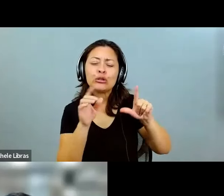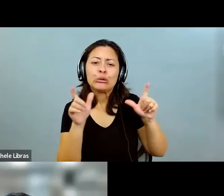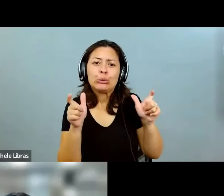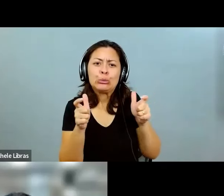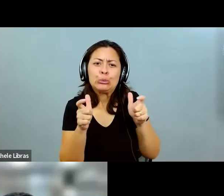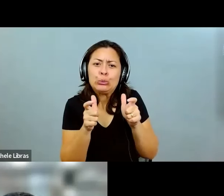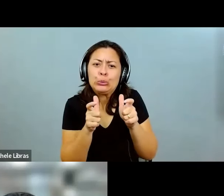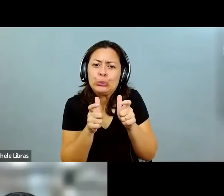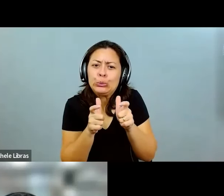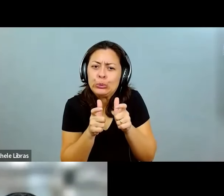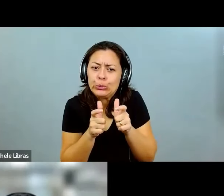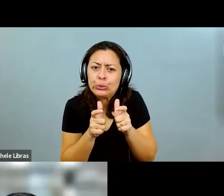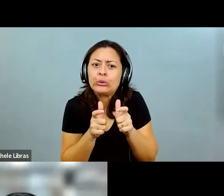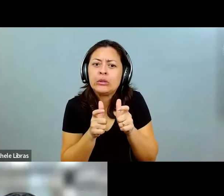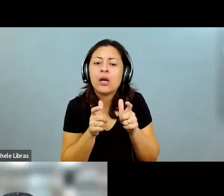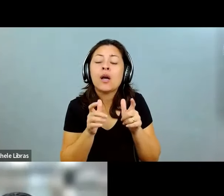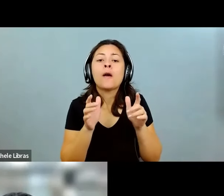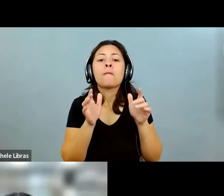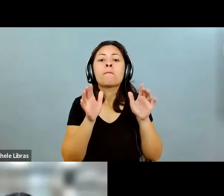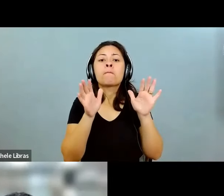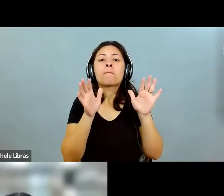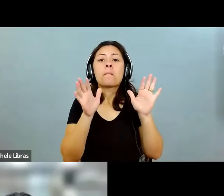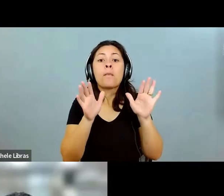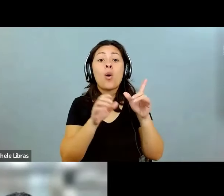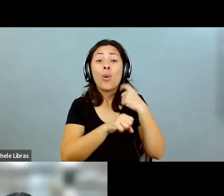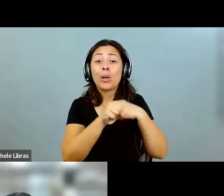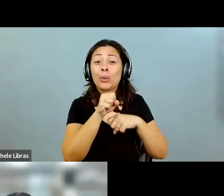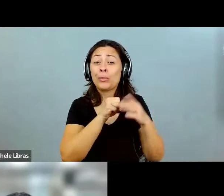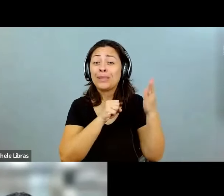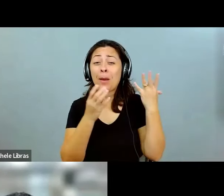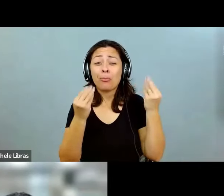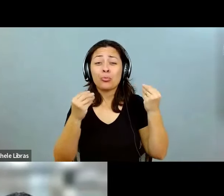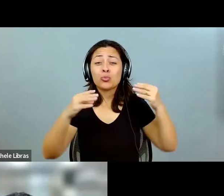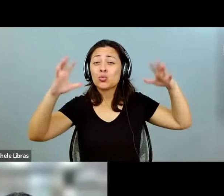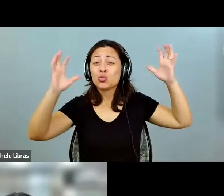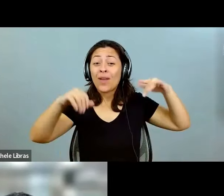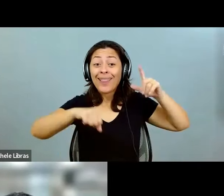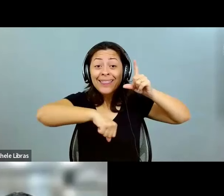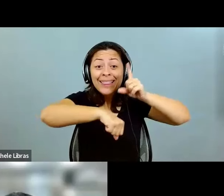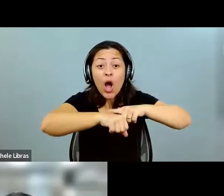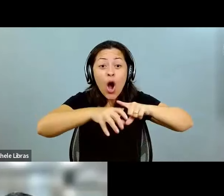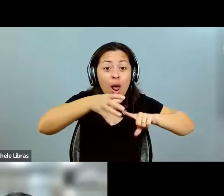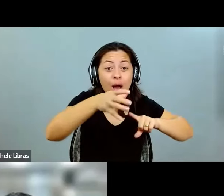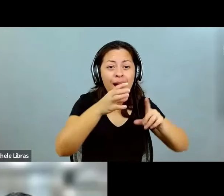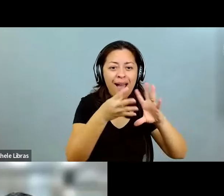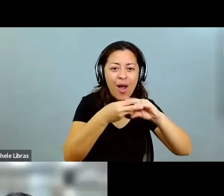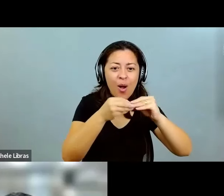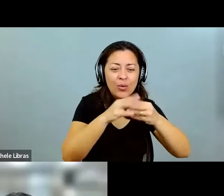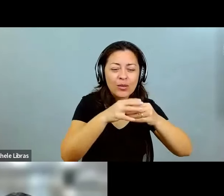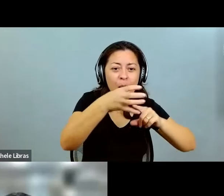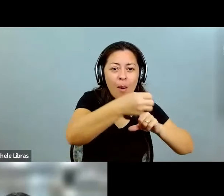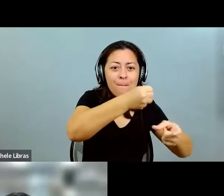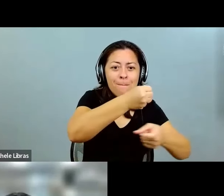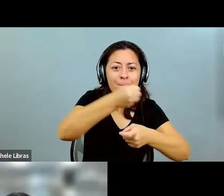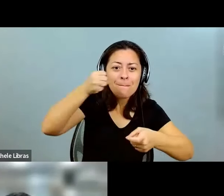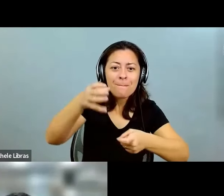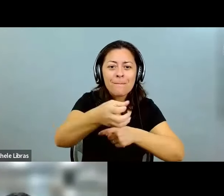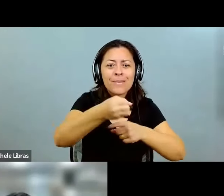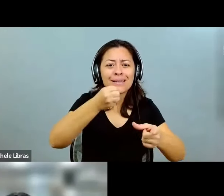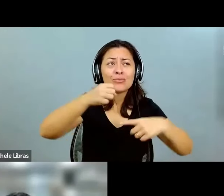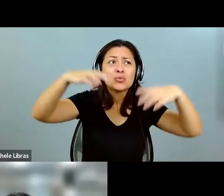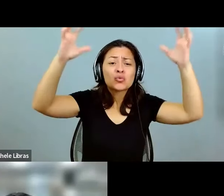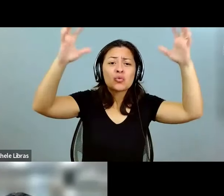ano passado a gente teve muita chuva na colheita do algodão então nós tivemos problemas de qual no